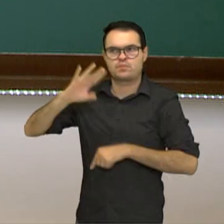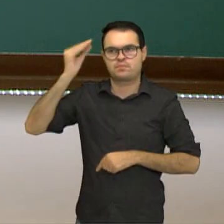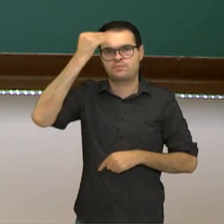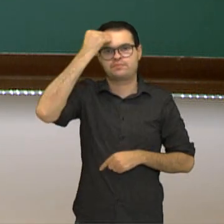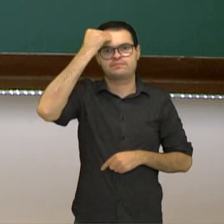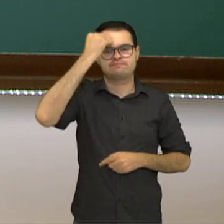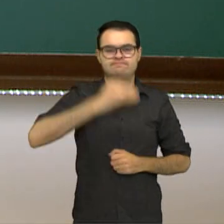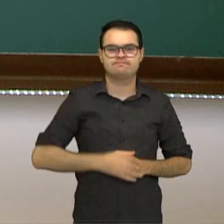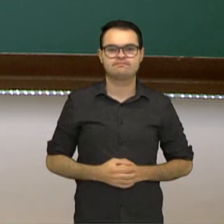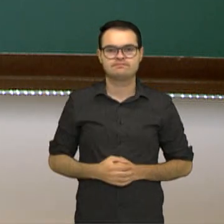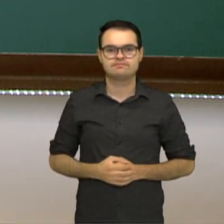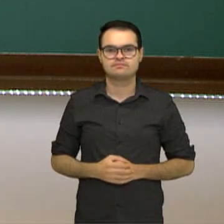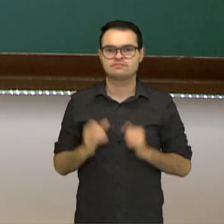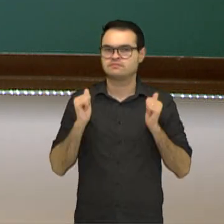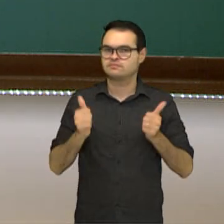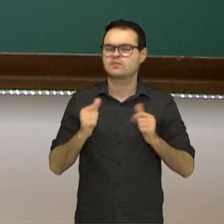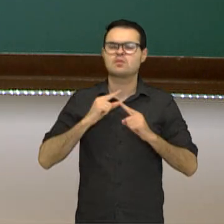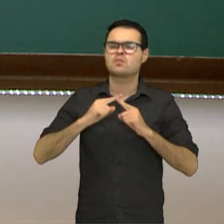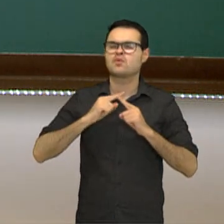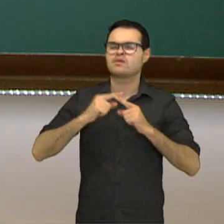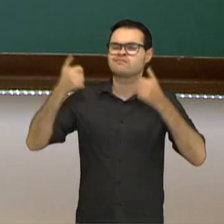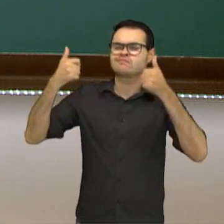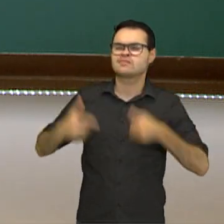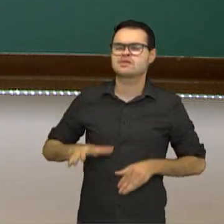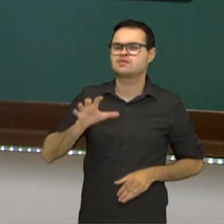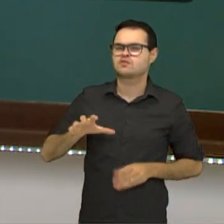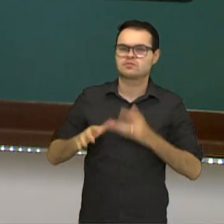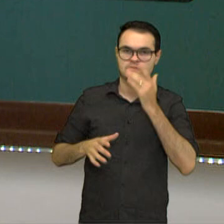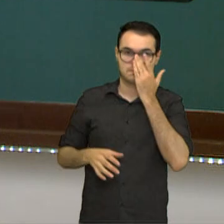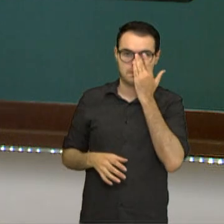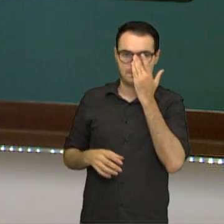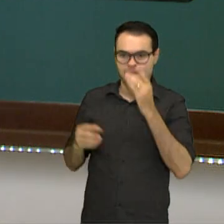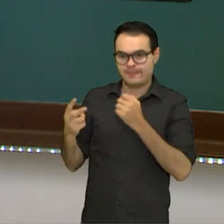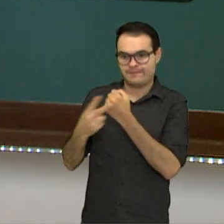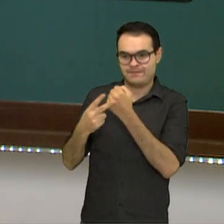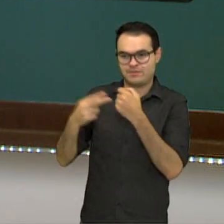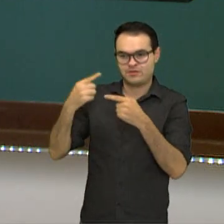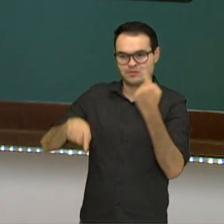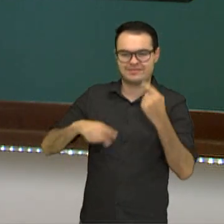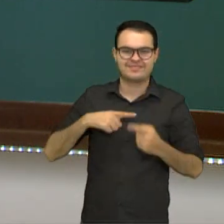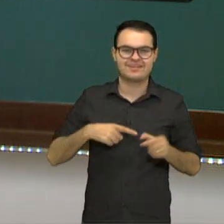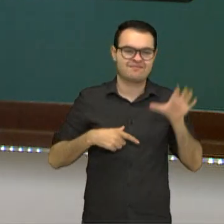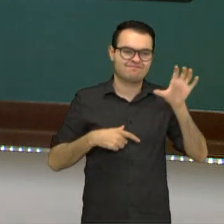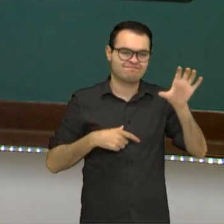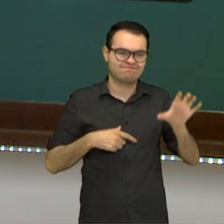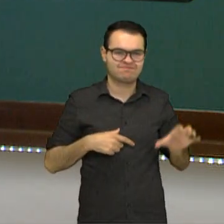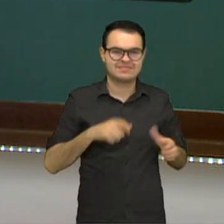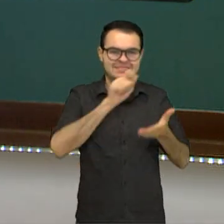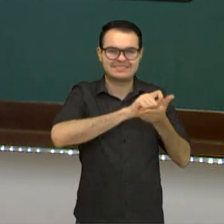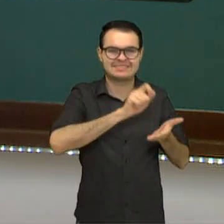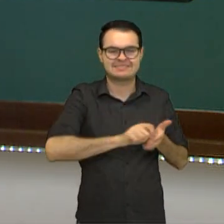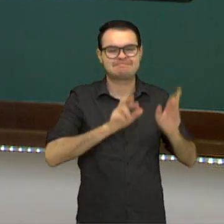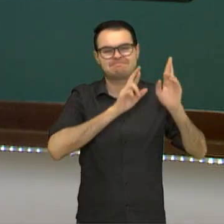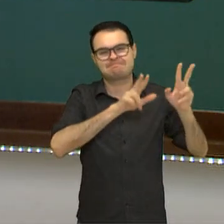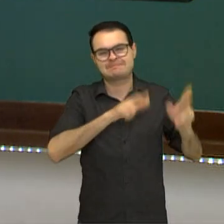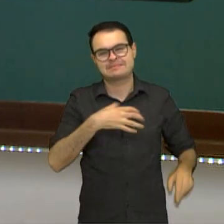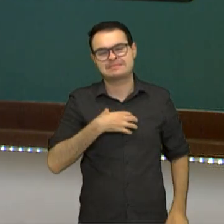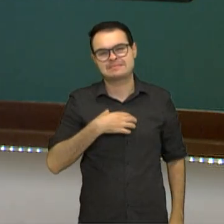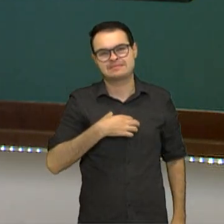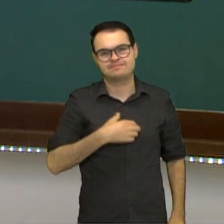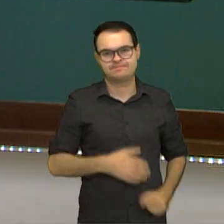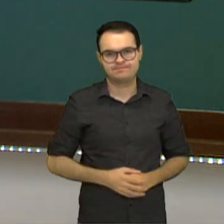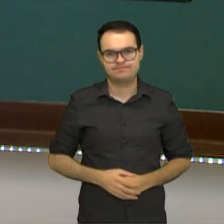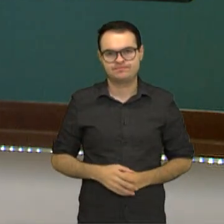memorizando. Tá bom? Por que eu estou dizendo isso? Porque os irregulares, cada um vai ter a sua forma. Então, por exemplo, aqui os verbos